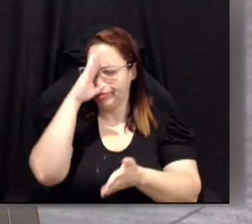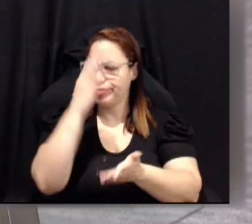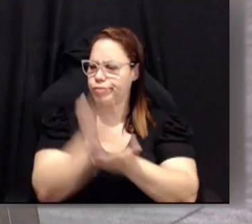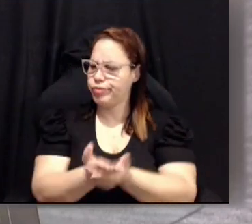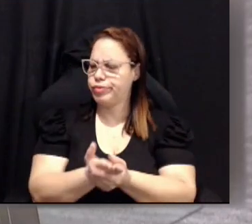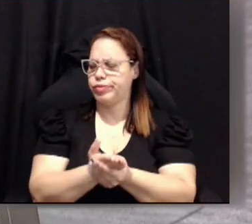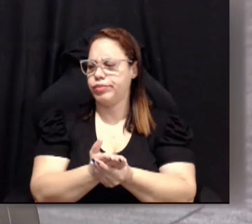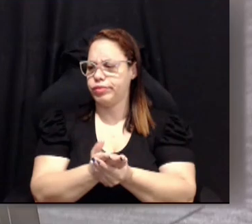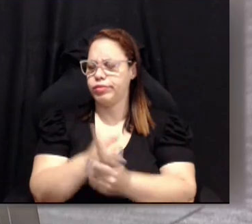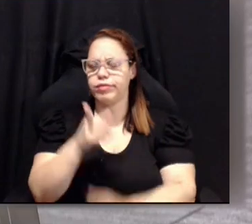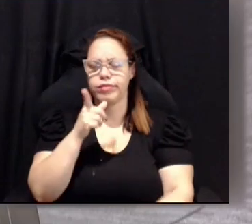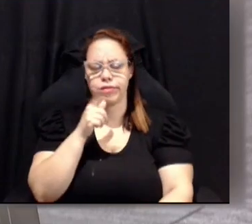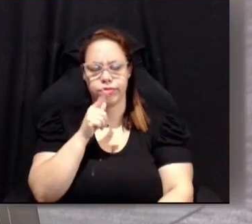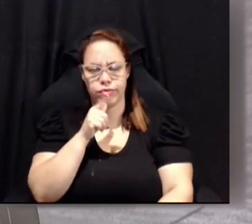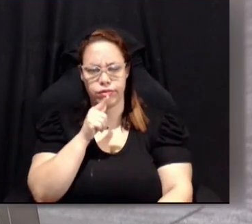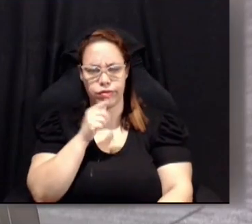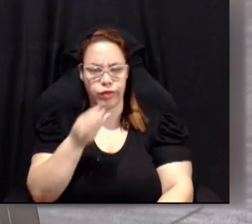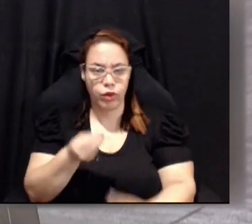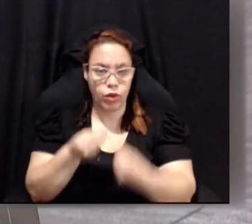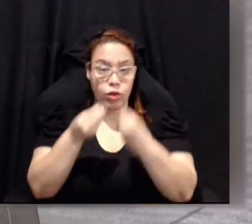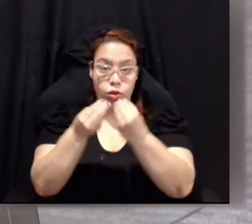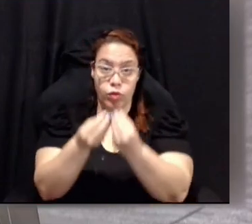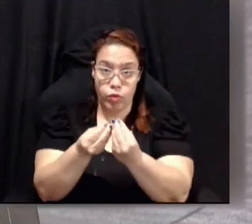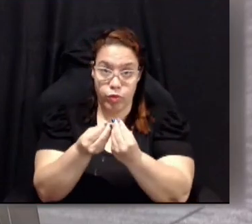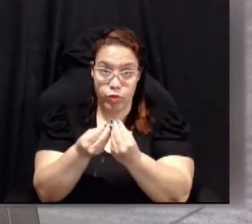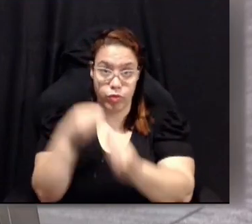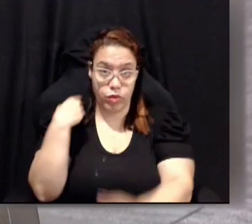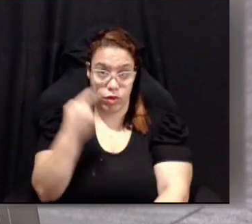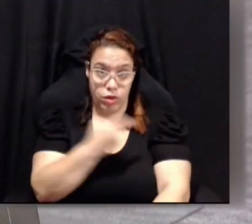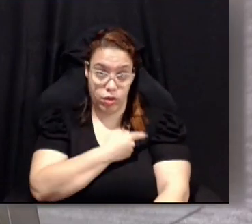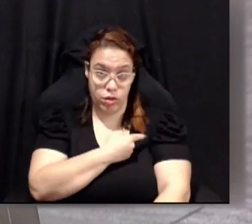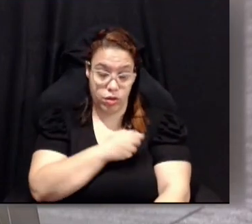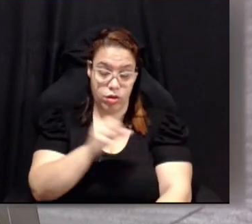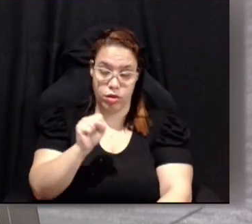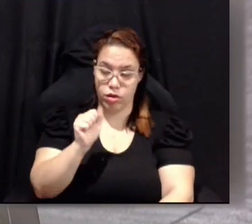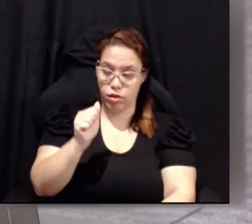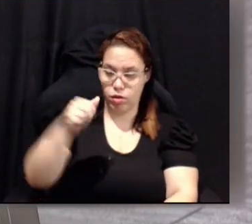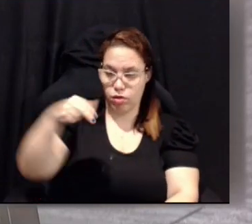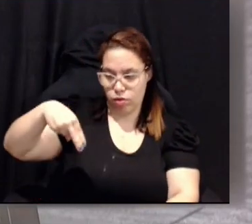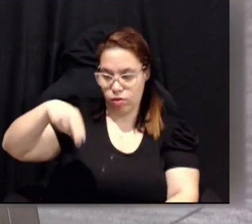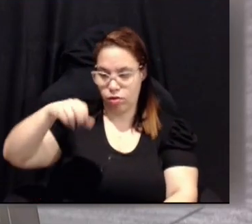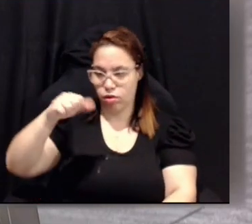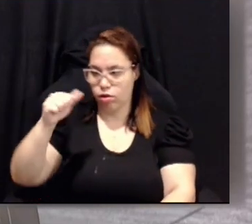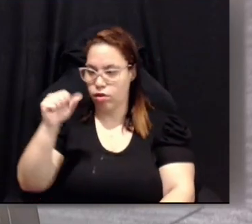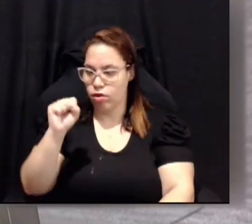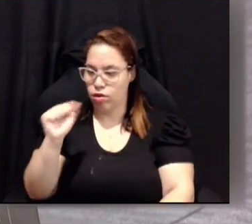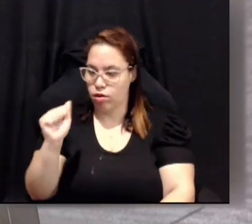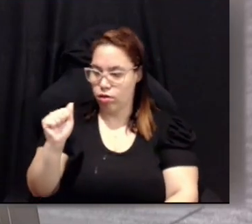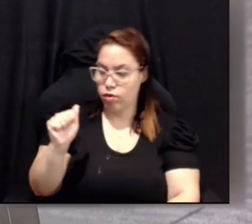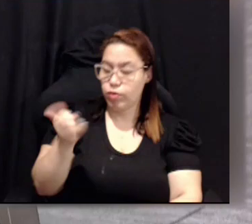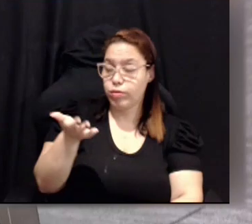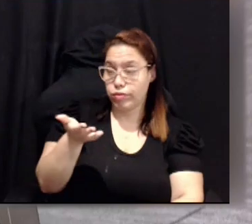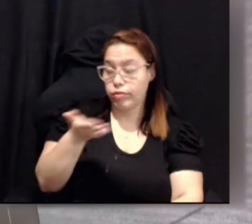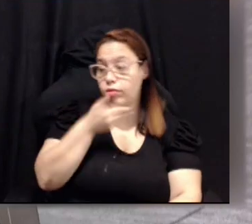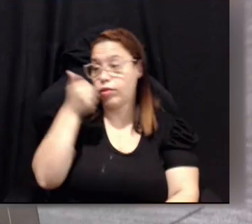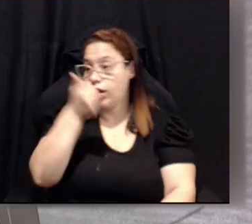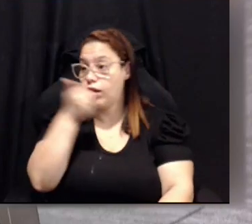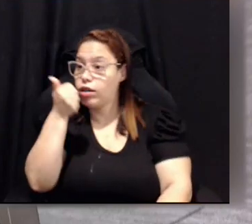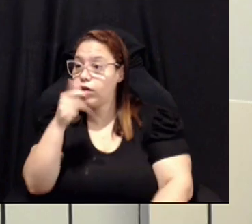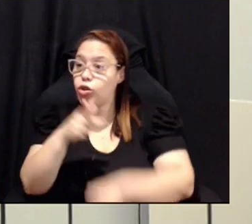água disponibilizada pela nossa autarquia Sanasa, que já é considerada uma das águas melhores do nosso país.